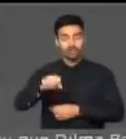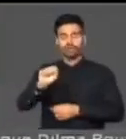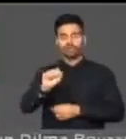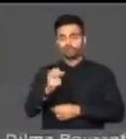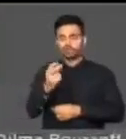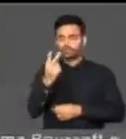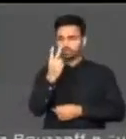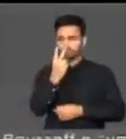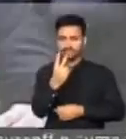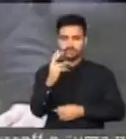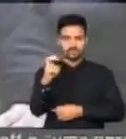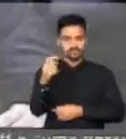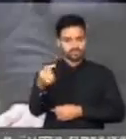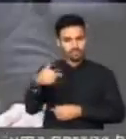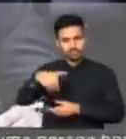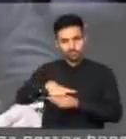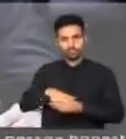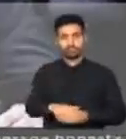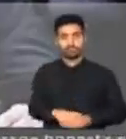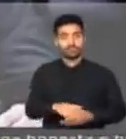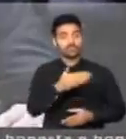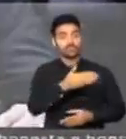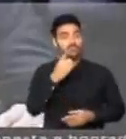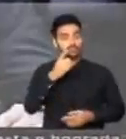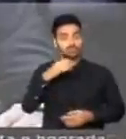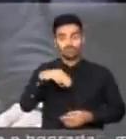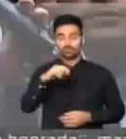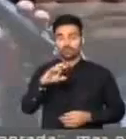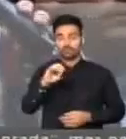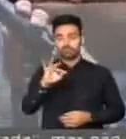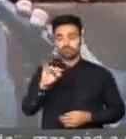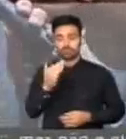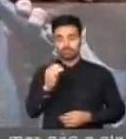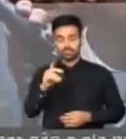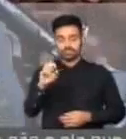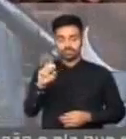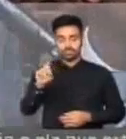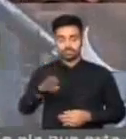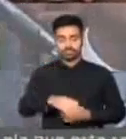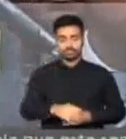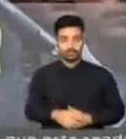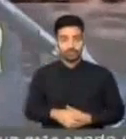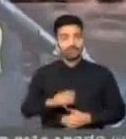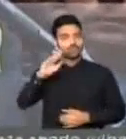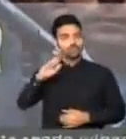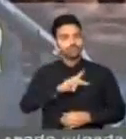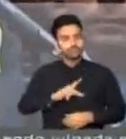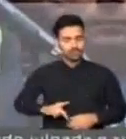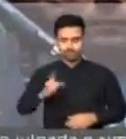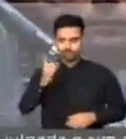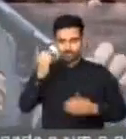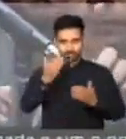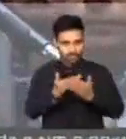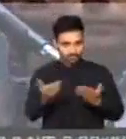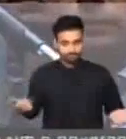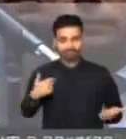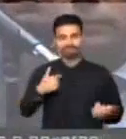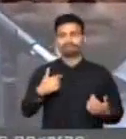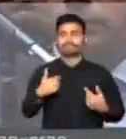257 votos acumulados. Deputado Marcos Filho, do PSTB. Senhor presidente, senhores deputados,